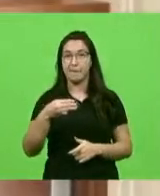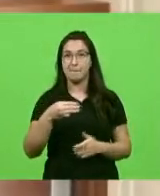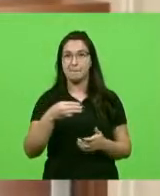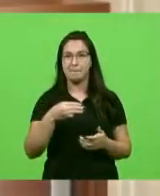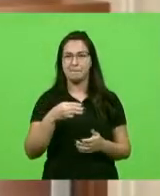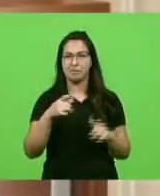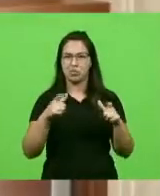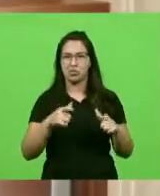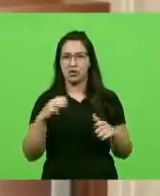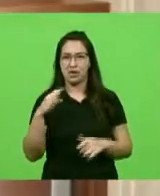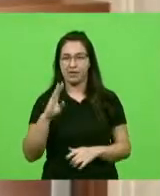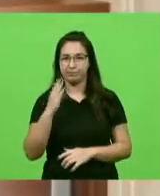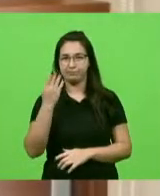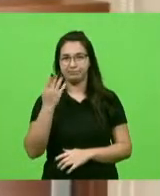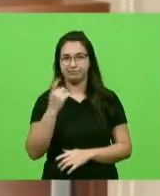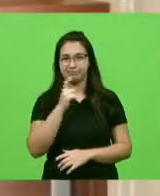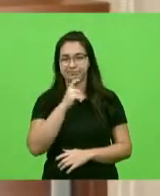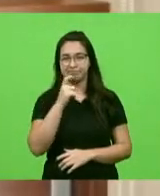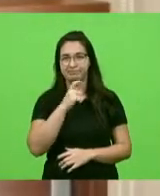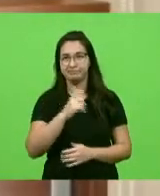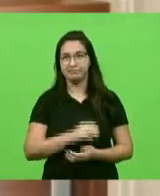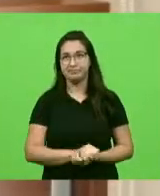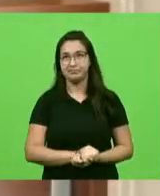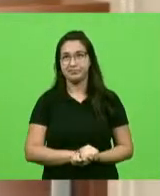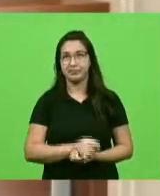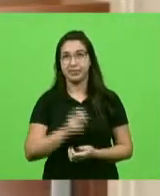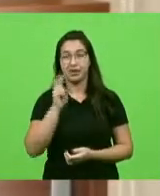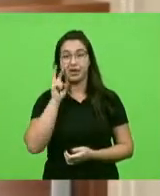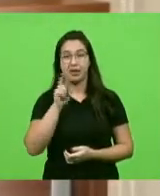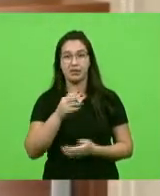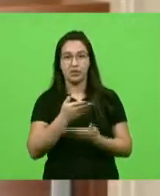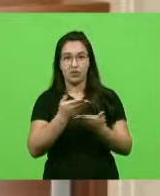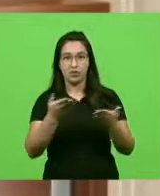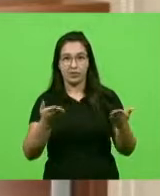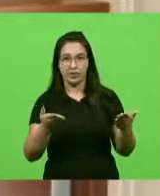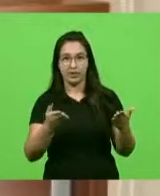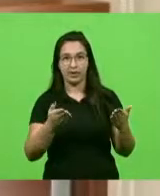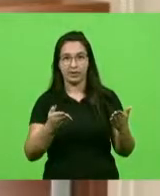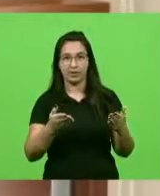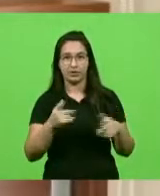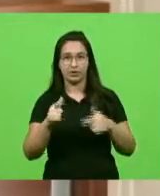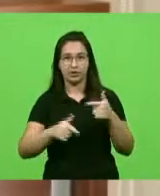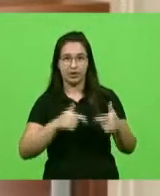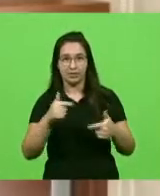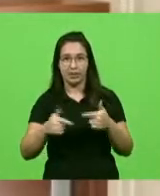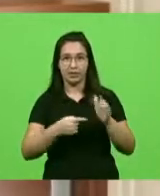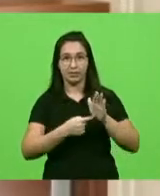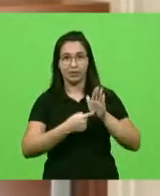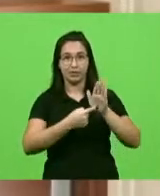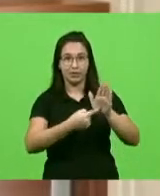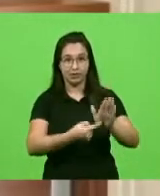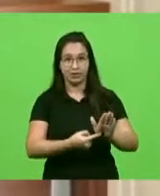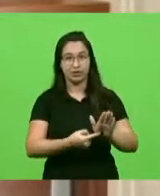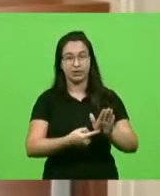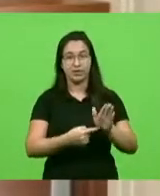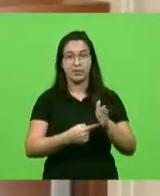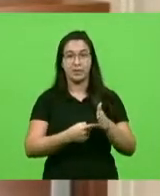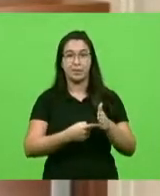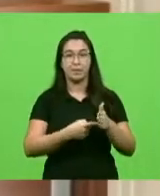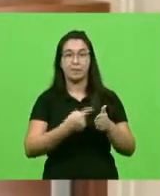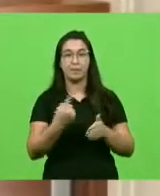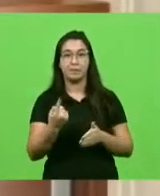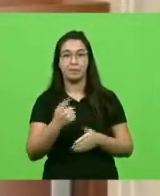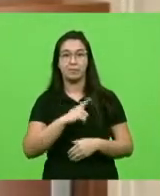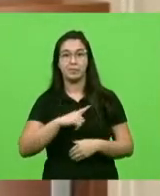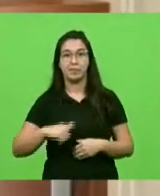nada. Ele viu seus subordinados mais próximos, indicados por ele próprio, para o primeiro escalão do governo,